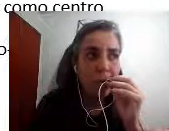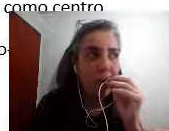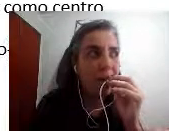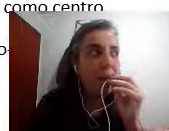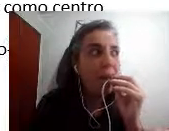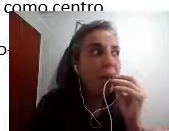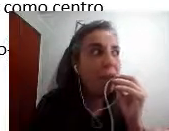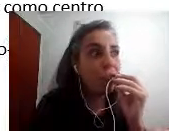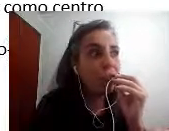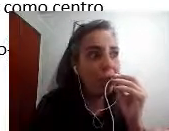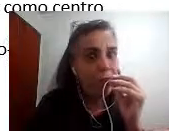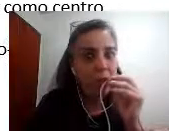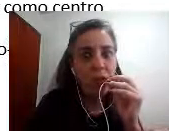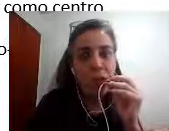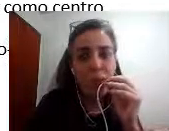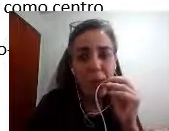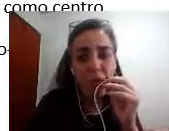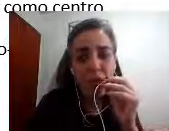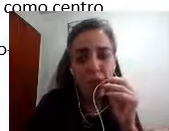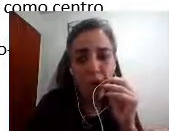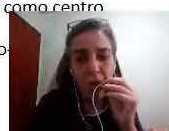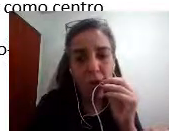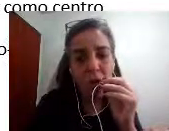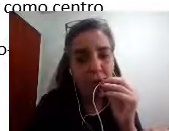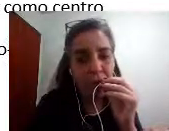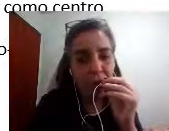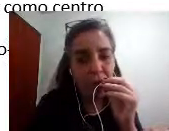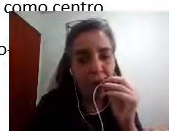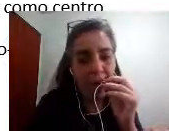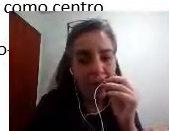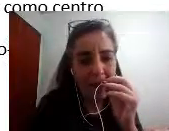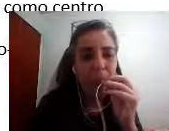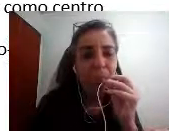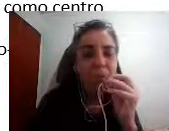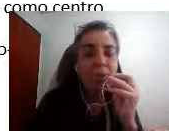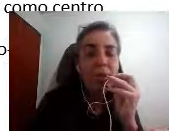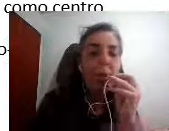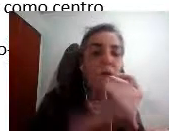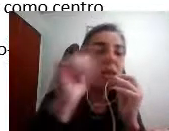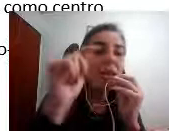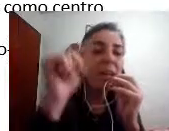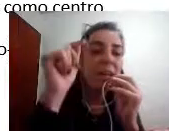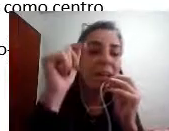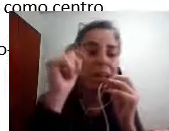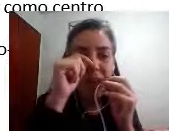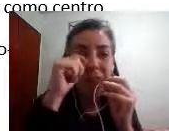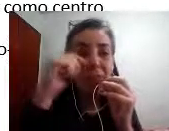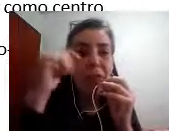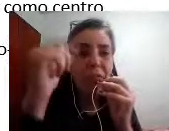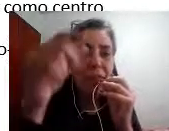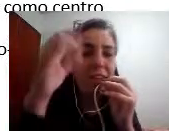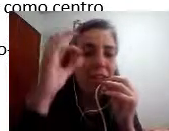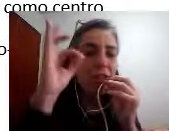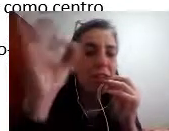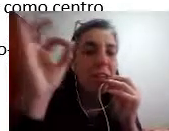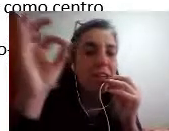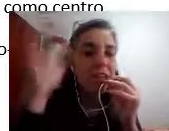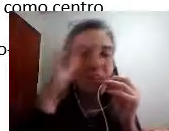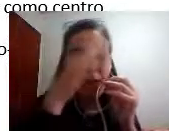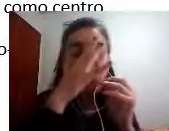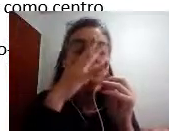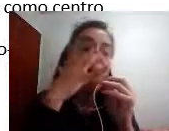sua, né? A gente está vivendo agora um período histórico e ele vai ficar marcado. Outra característica aí que já vem desde